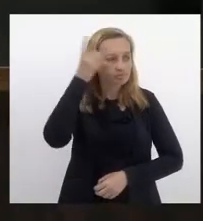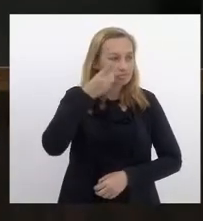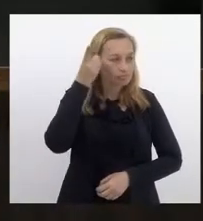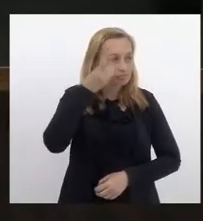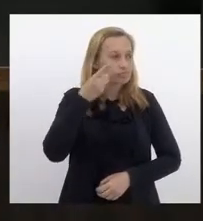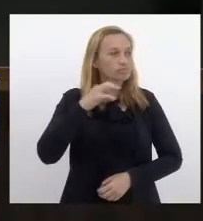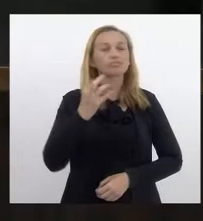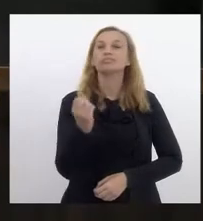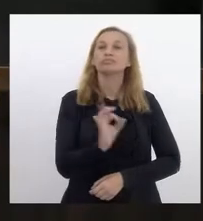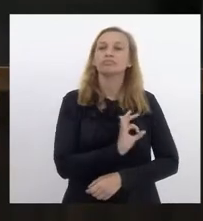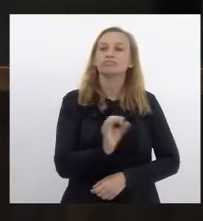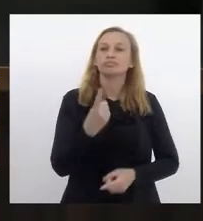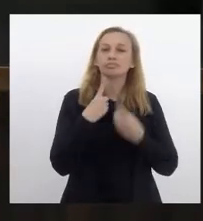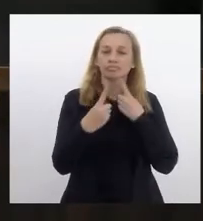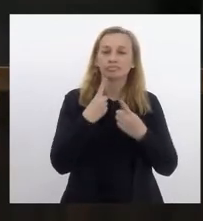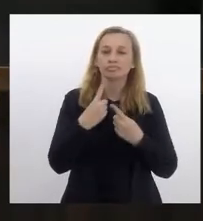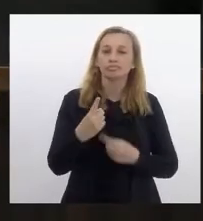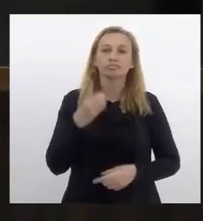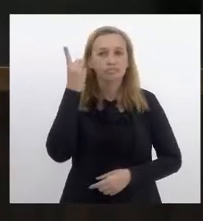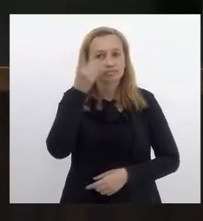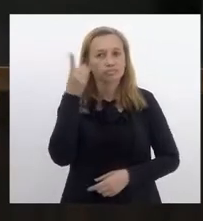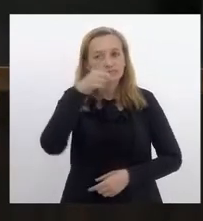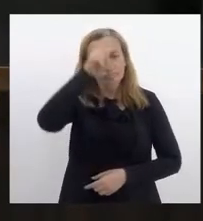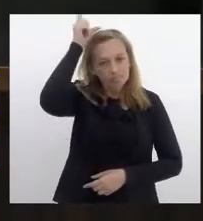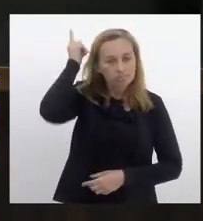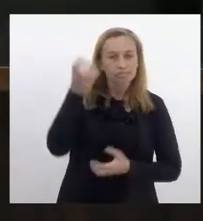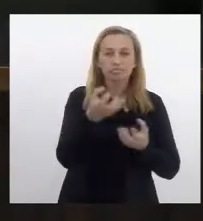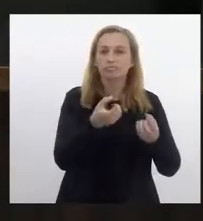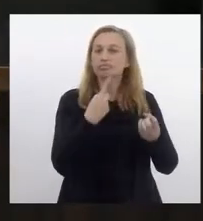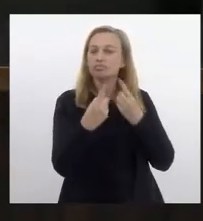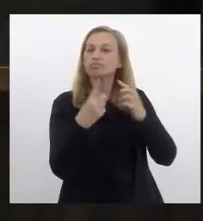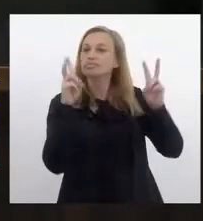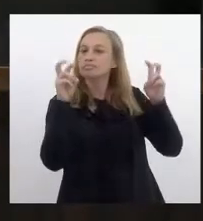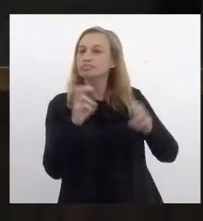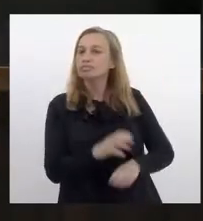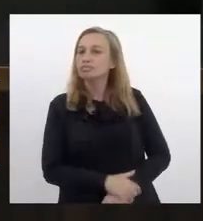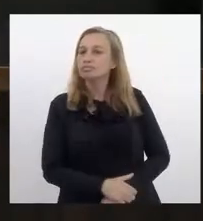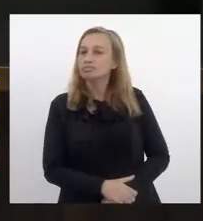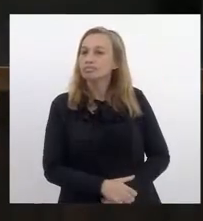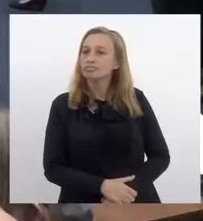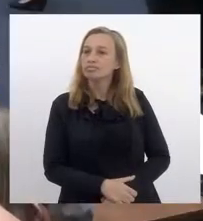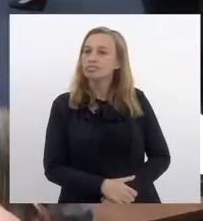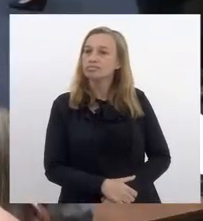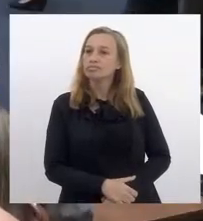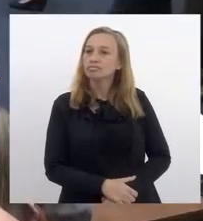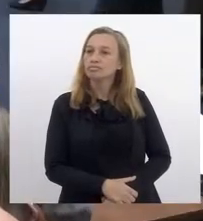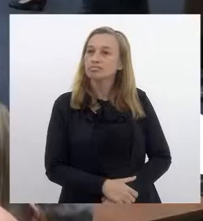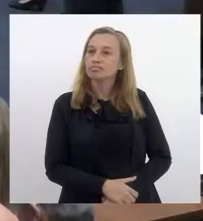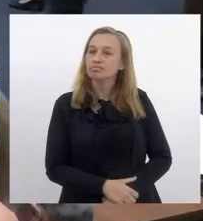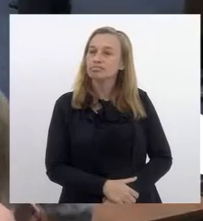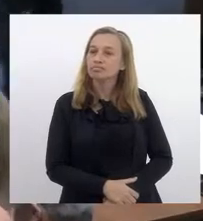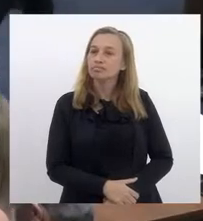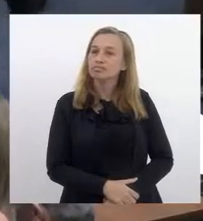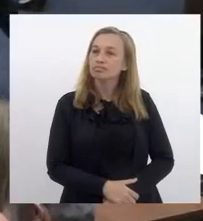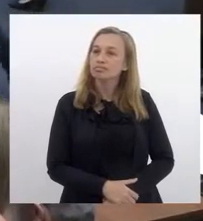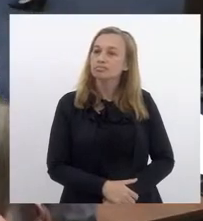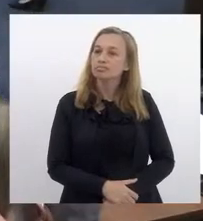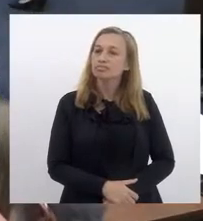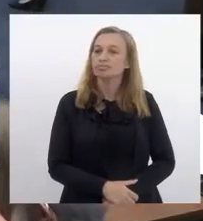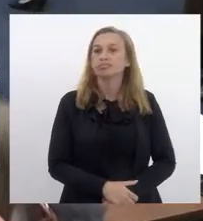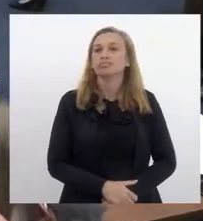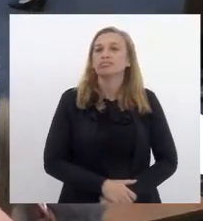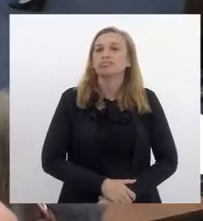Rocha para discutir. Deputado Luiz, vai querer discutir a matéria, deputado? Vai, você vai discutir?